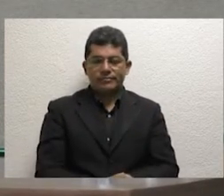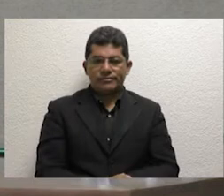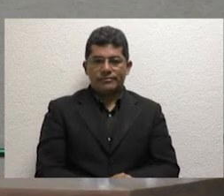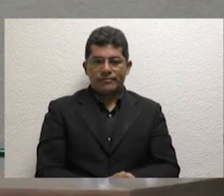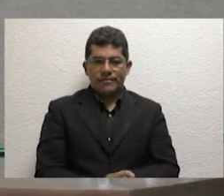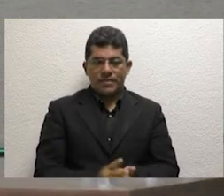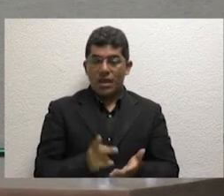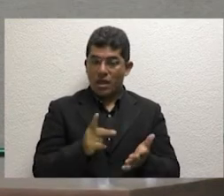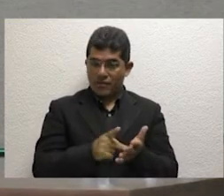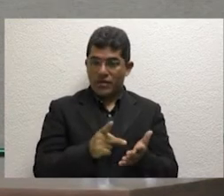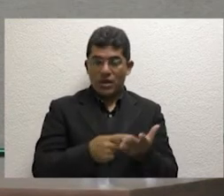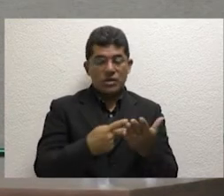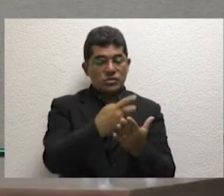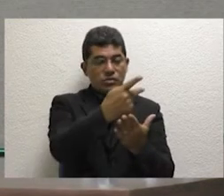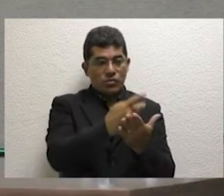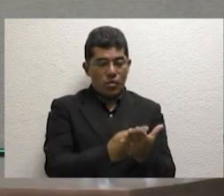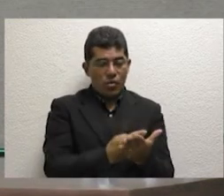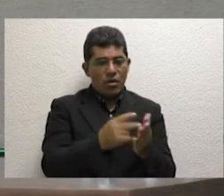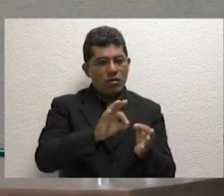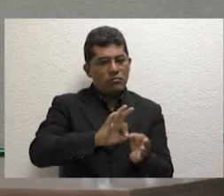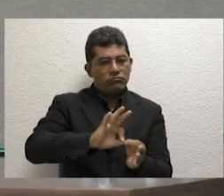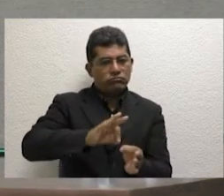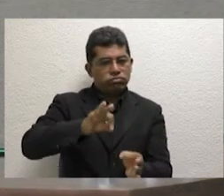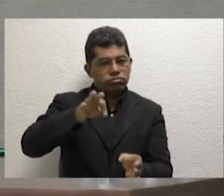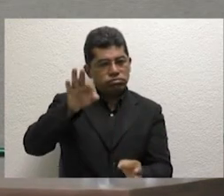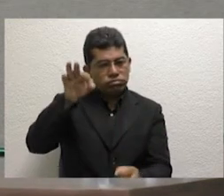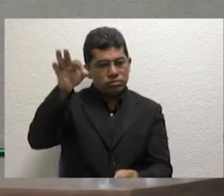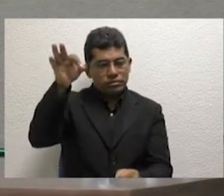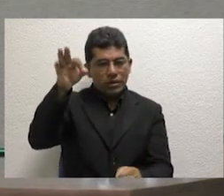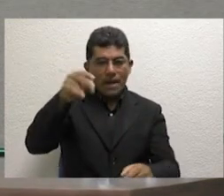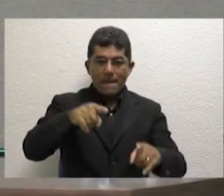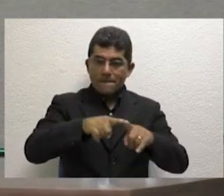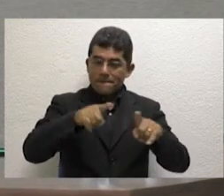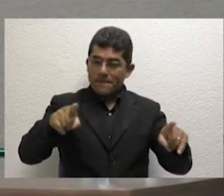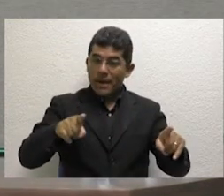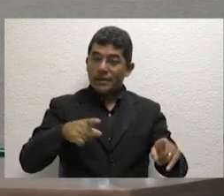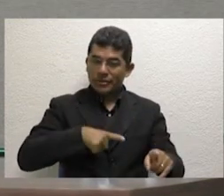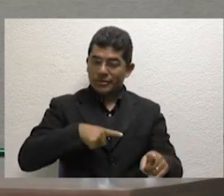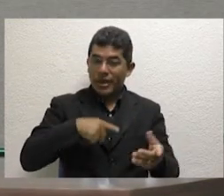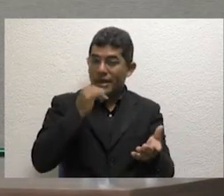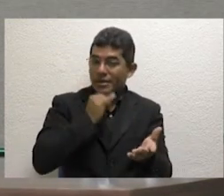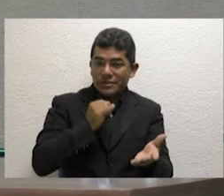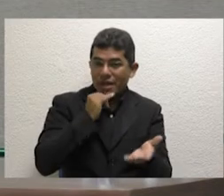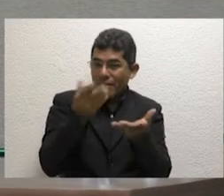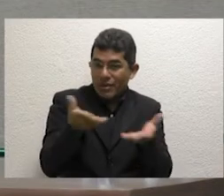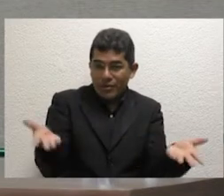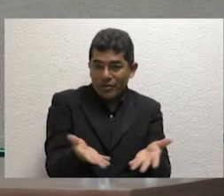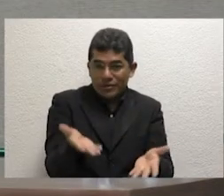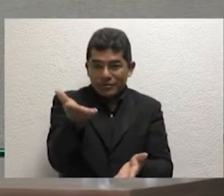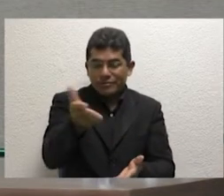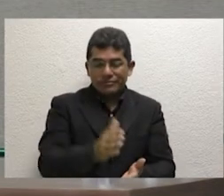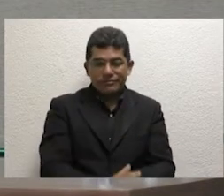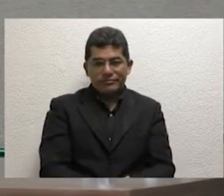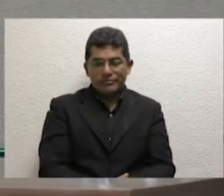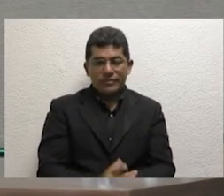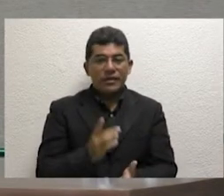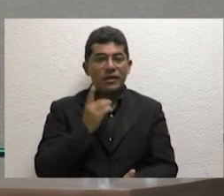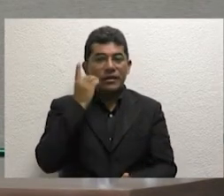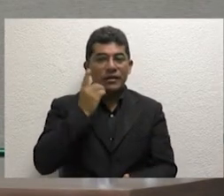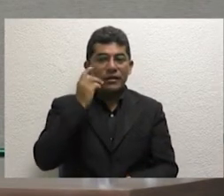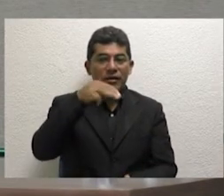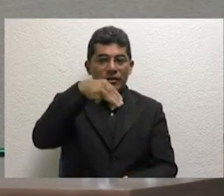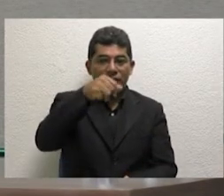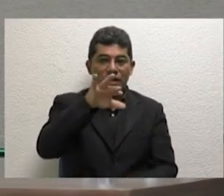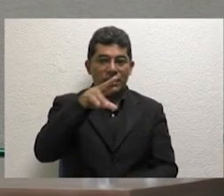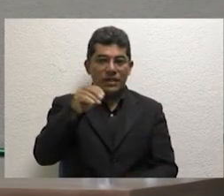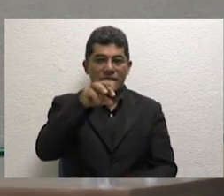que esses processos se alongam, mas nós temos aí o exemplo recente da deputada Maria do